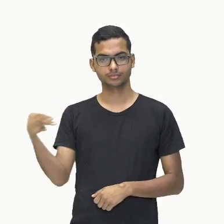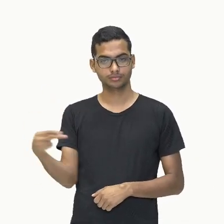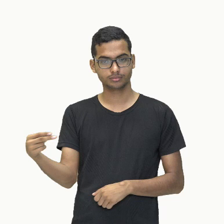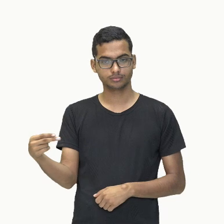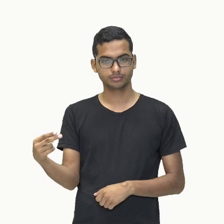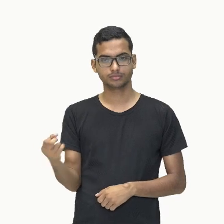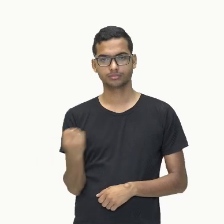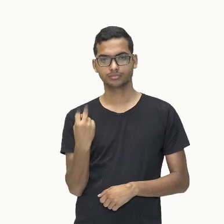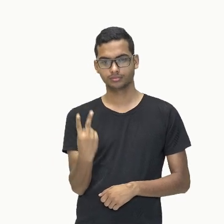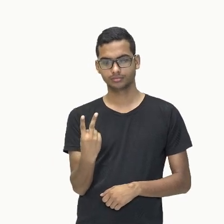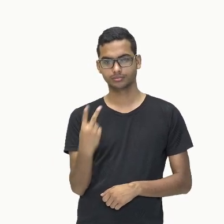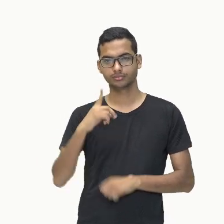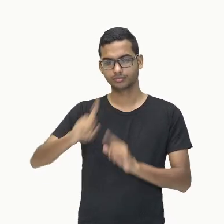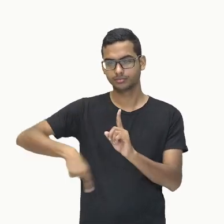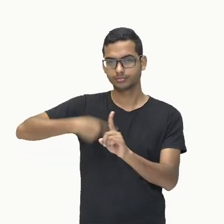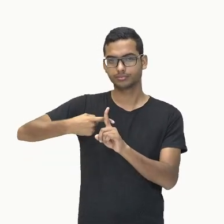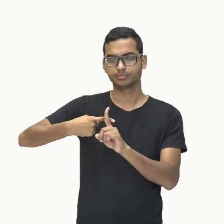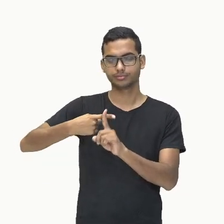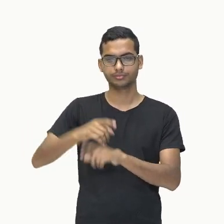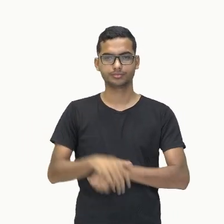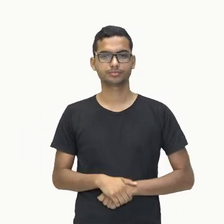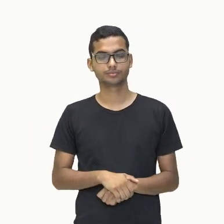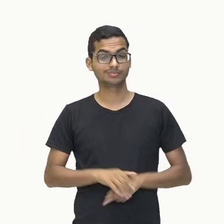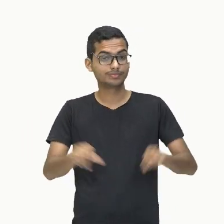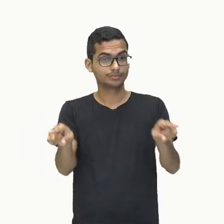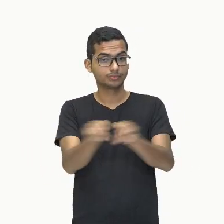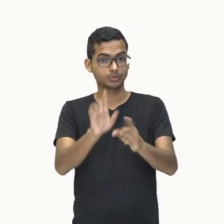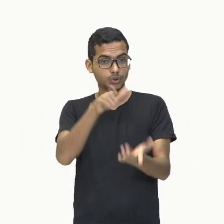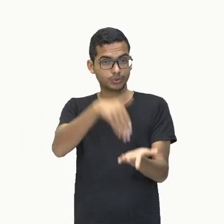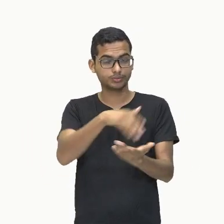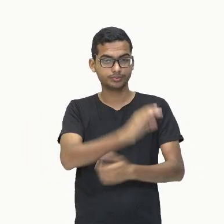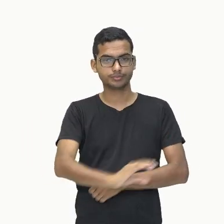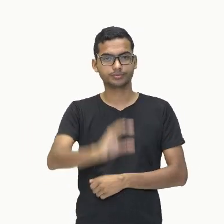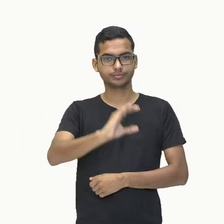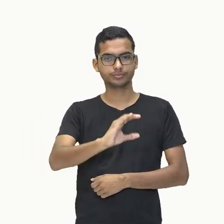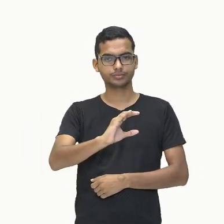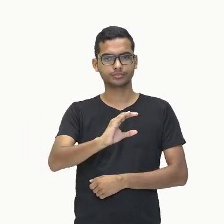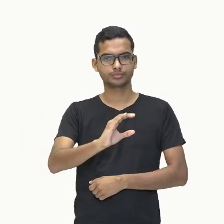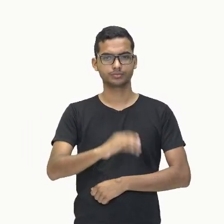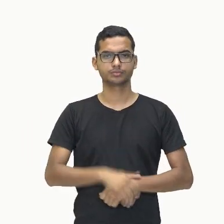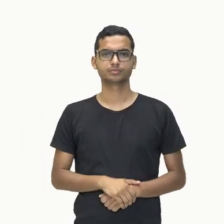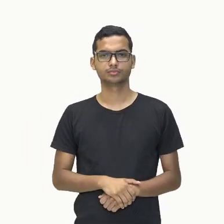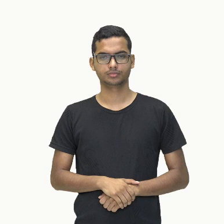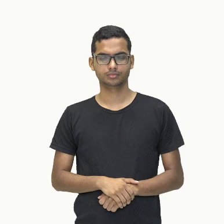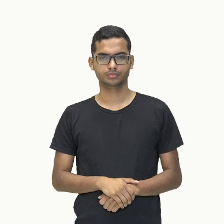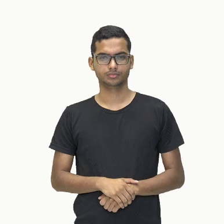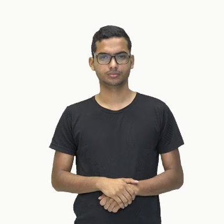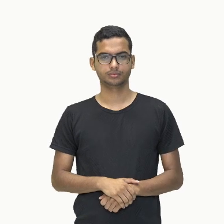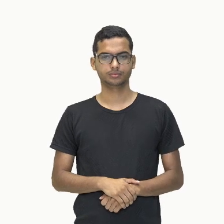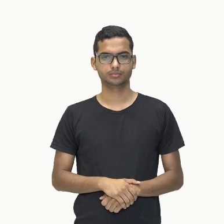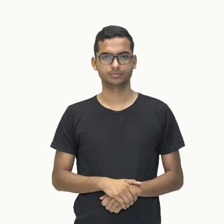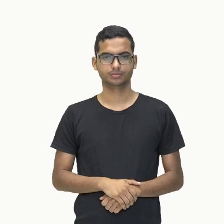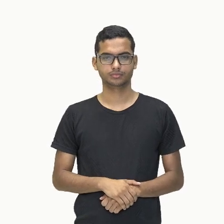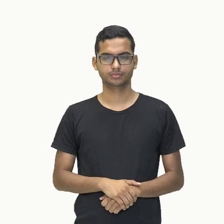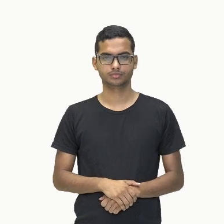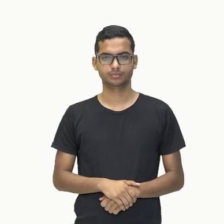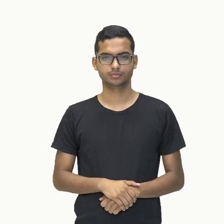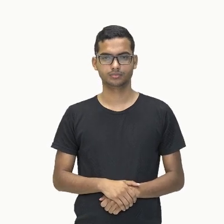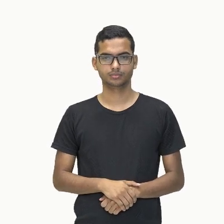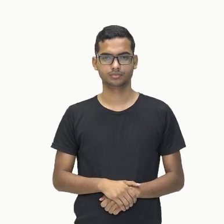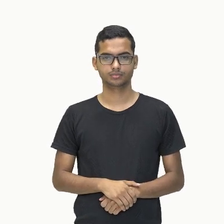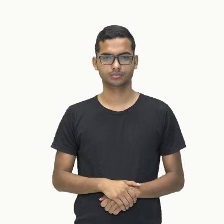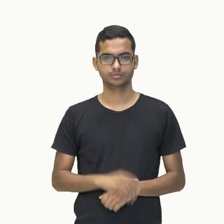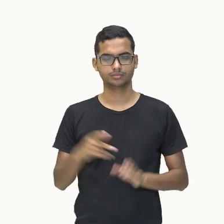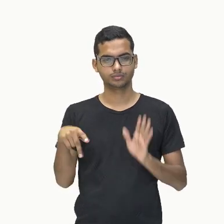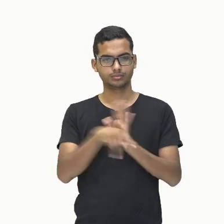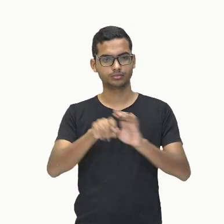2 positivo. E o nosso último termo, né, esse aqui fica isolado, que é, nessa equação é